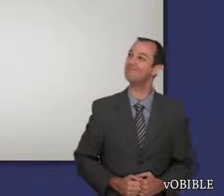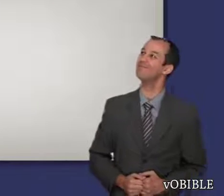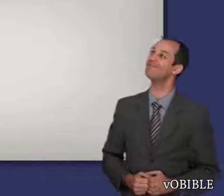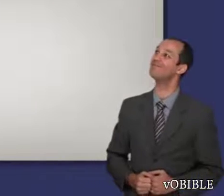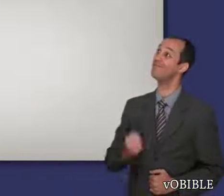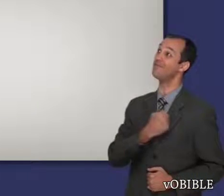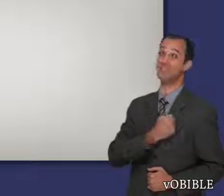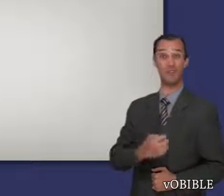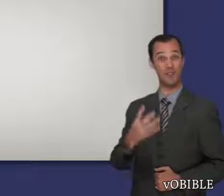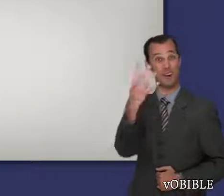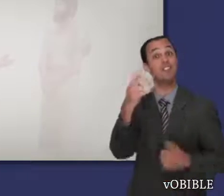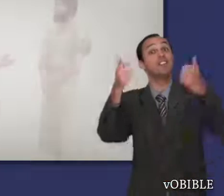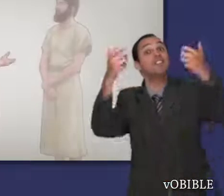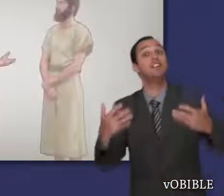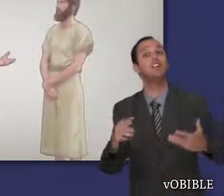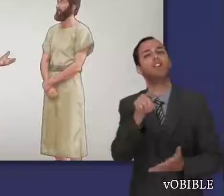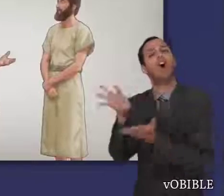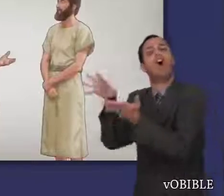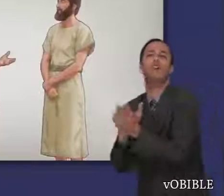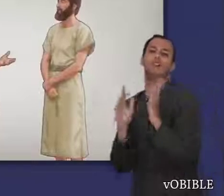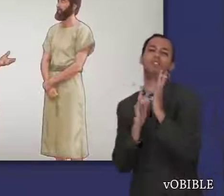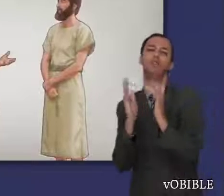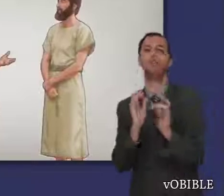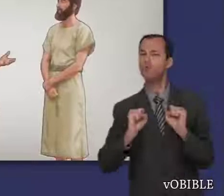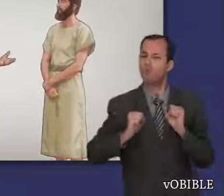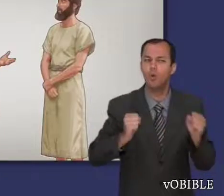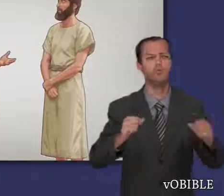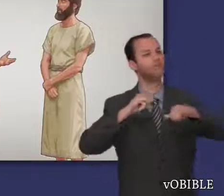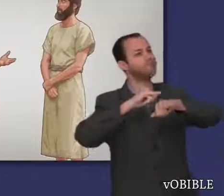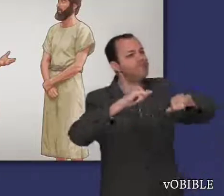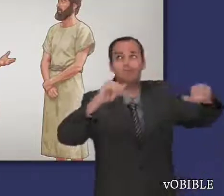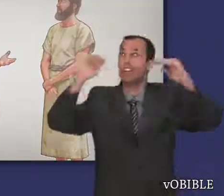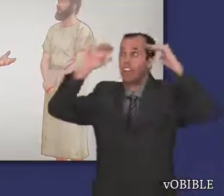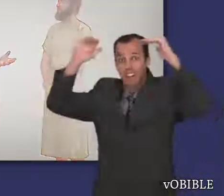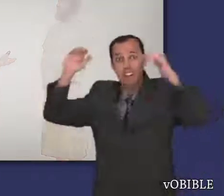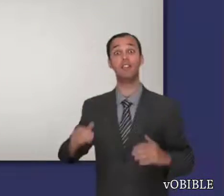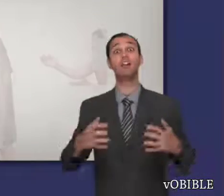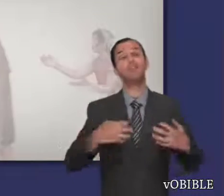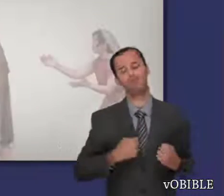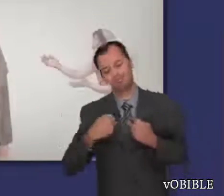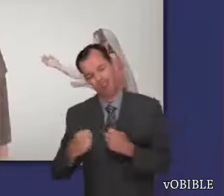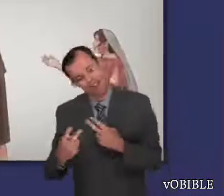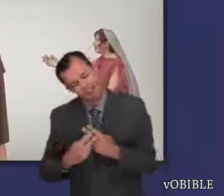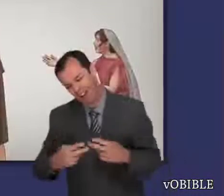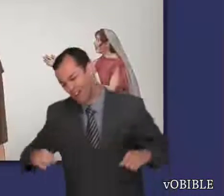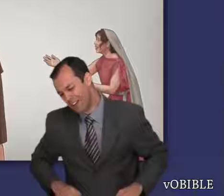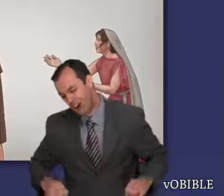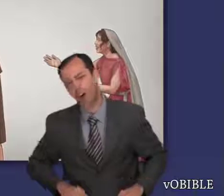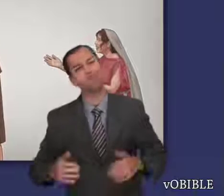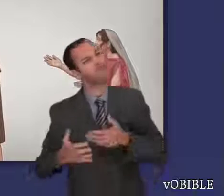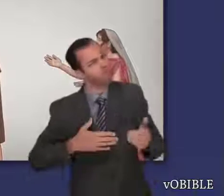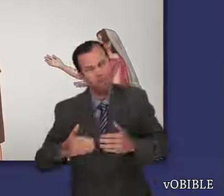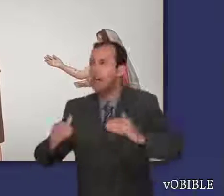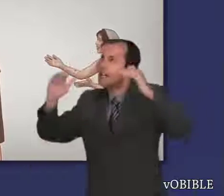No capítulo 4, Pedro fala da importância de fazer a vontade de Deus, assim como Jesus fez, mesmo se estivermos passando por